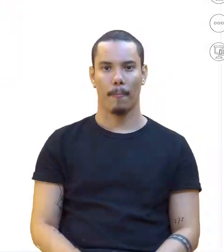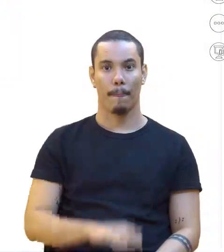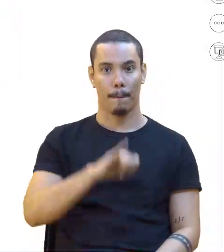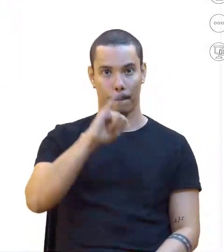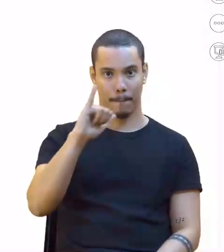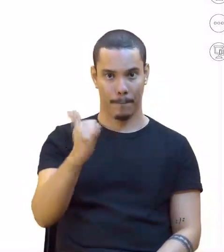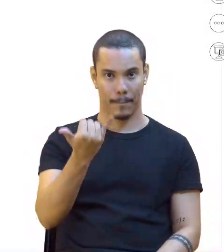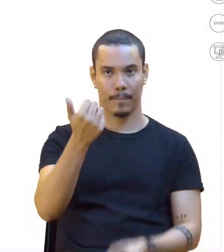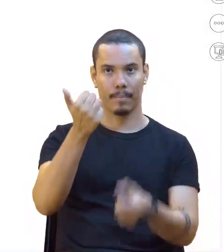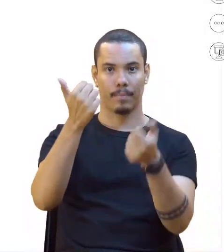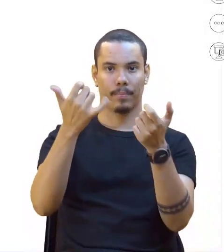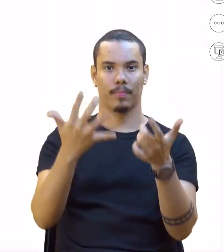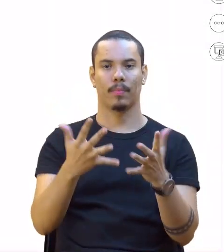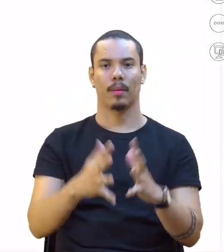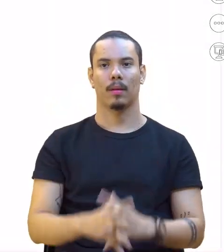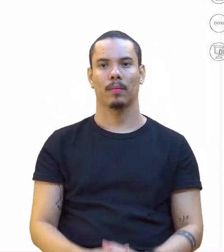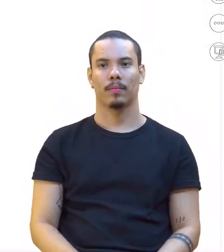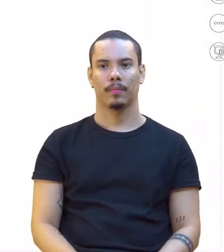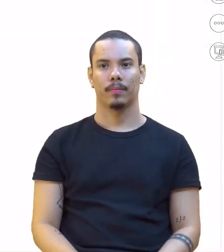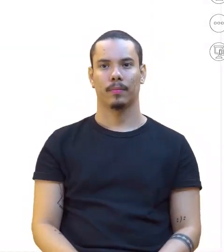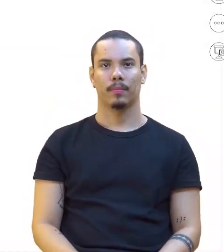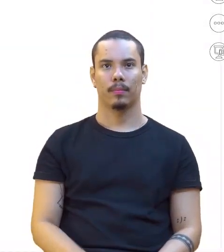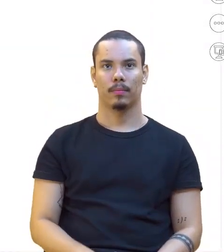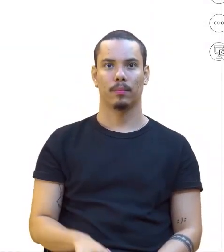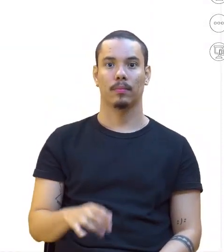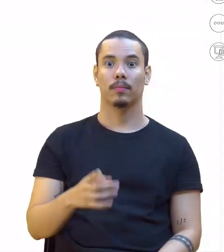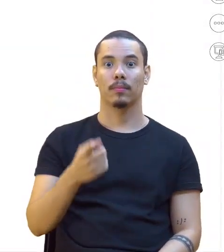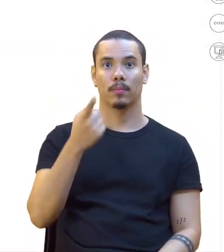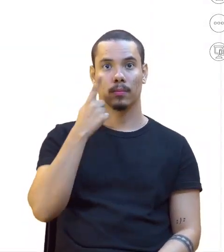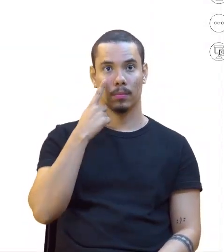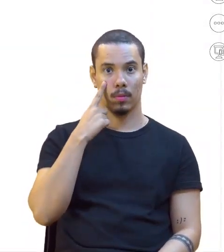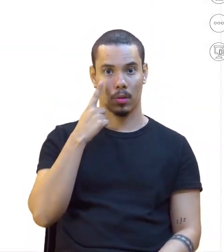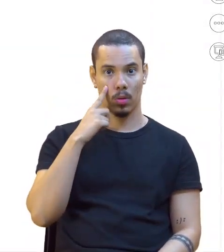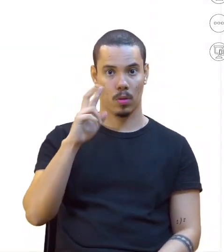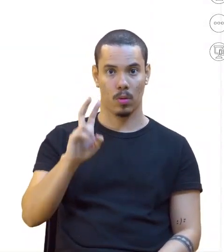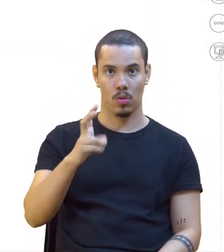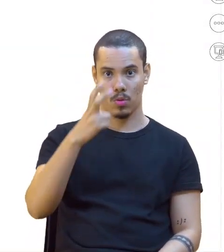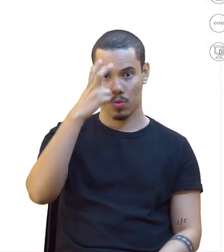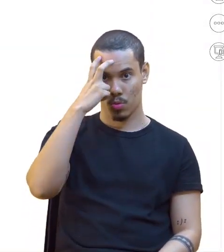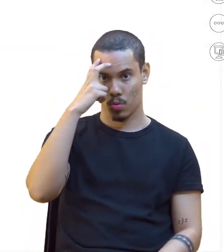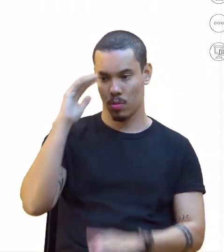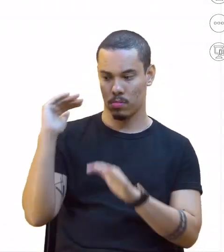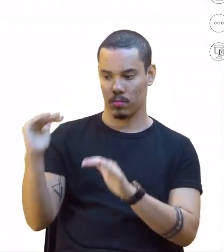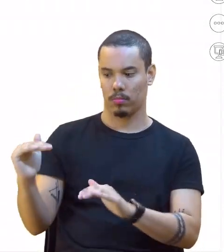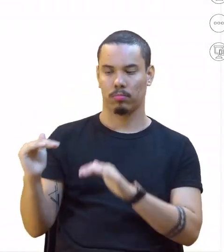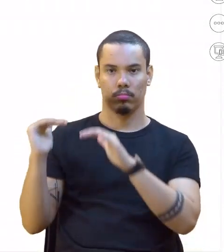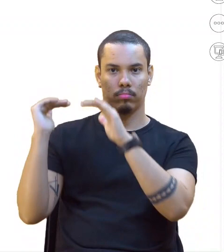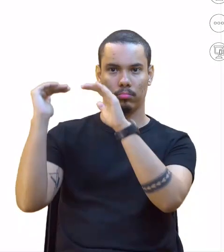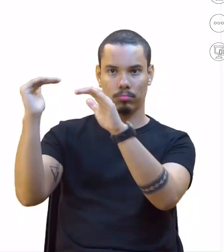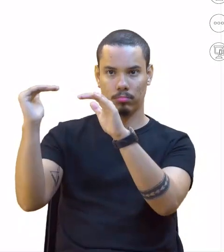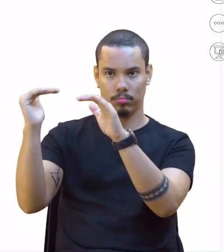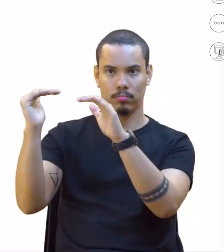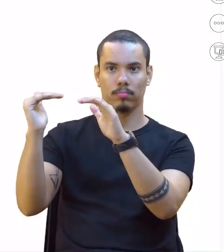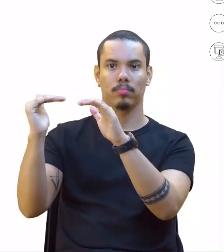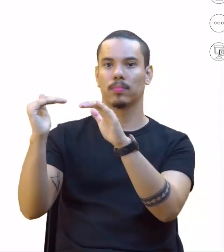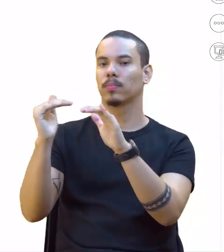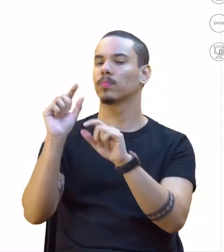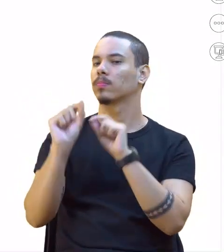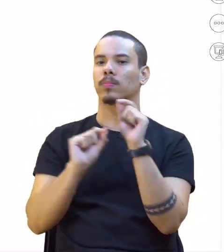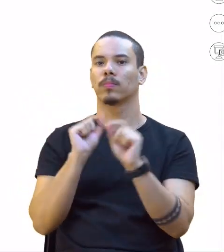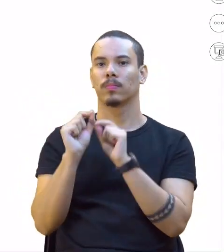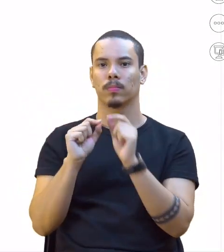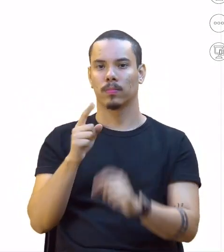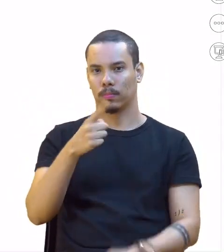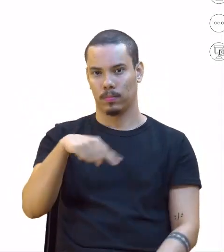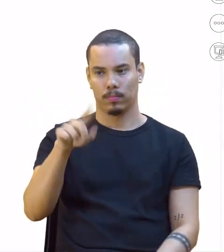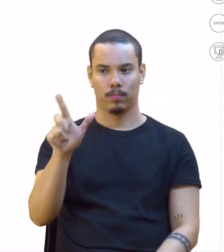aprofundar, né? Então, aqui nós vamos falar, primeiro momento, da cultura erudita, né? Então, a cultura erudita, o que é? Quando vocês